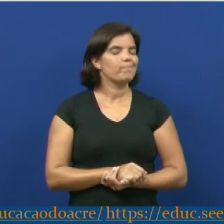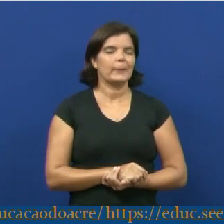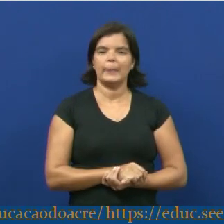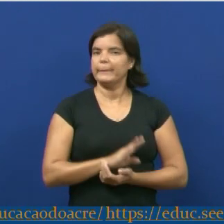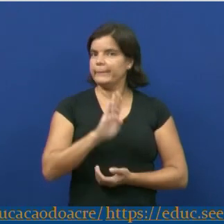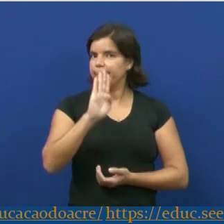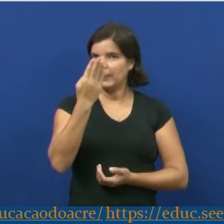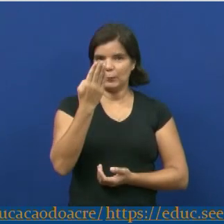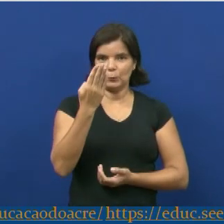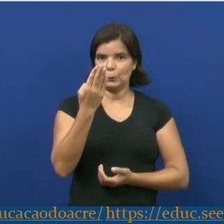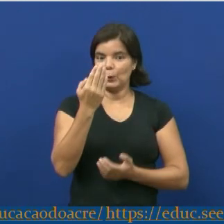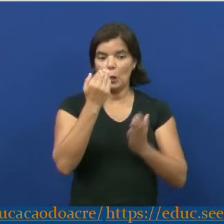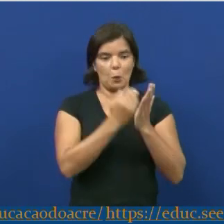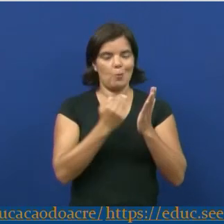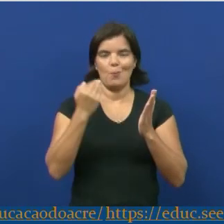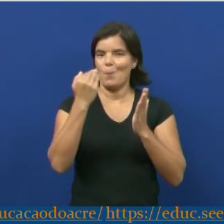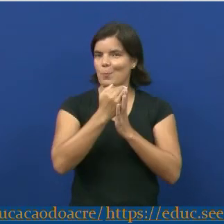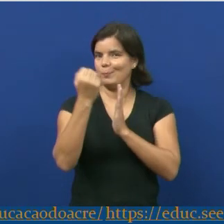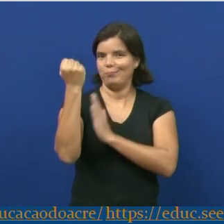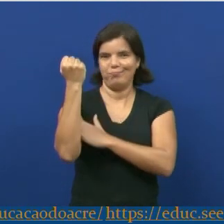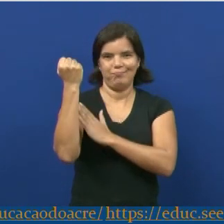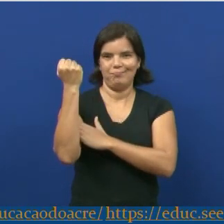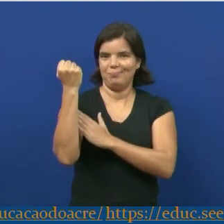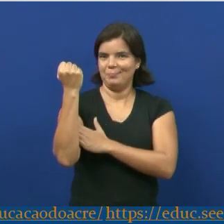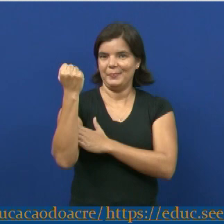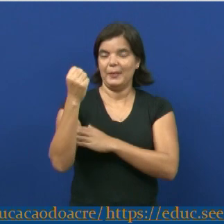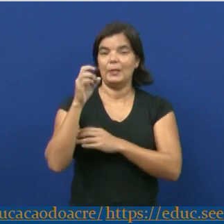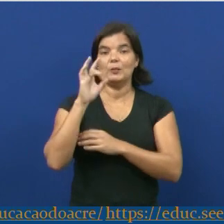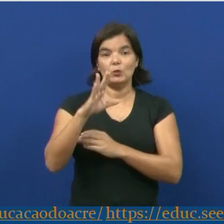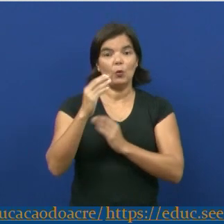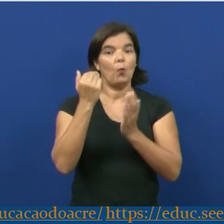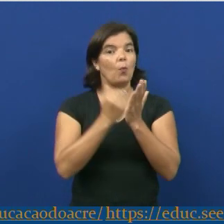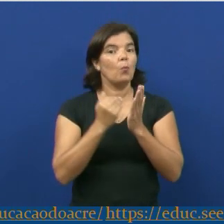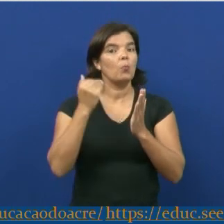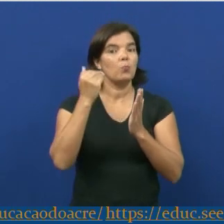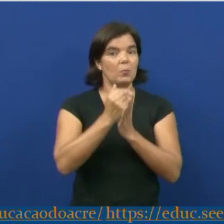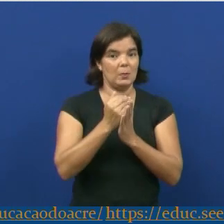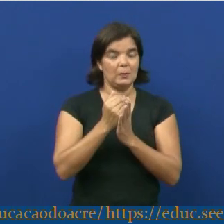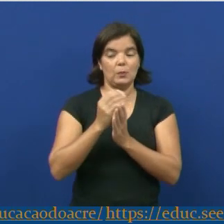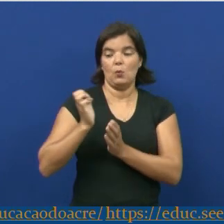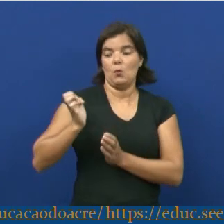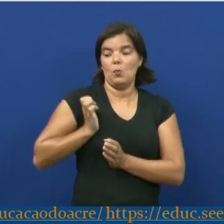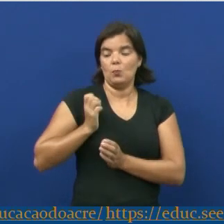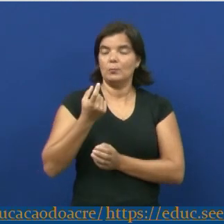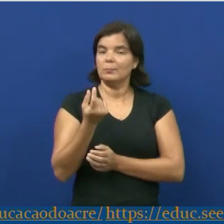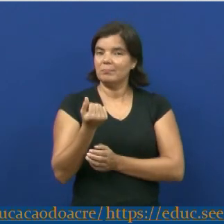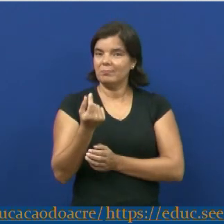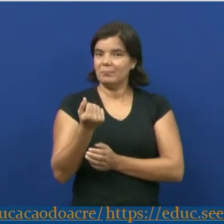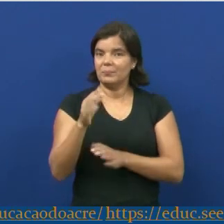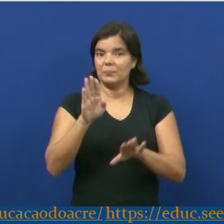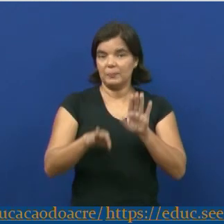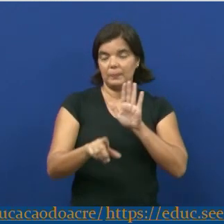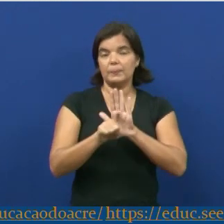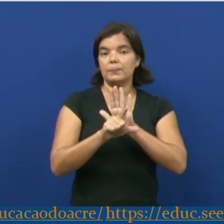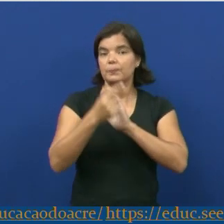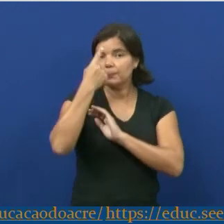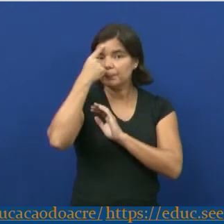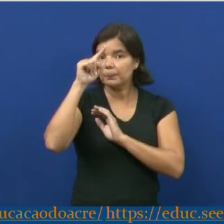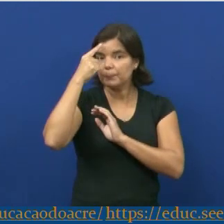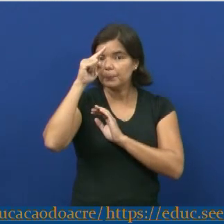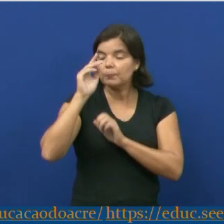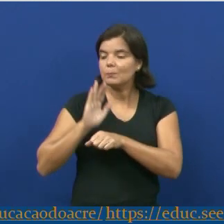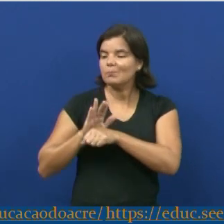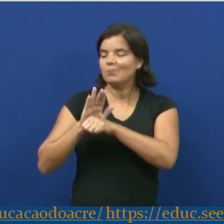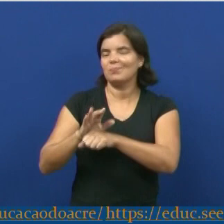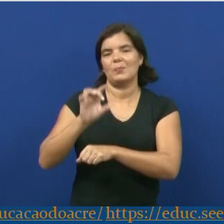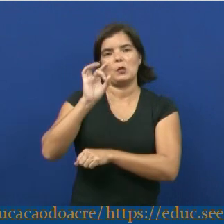Não, ele não aumentou o poder da nobreza, ele aumentou o poder dos burgueses. Né? Muitas das leis que ele criou